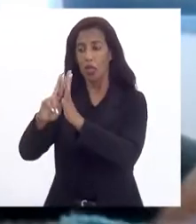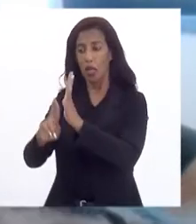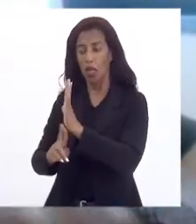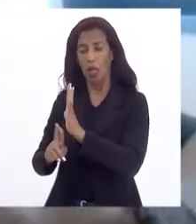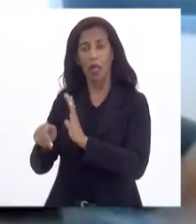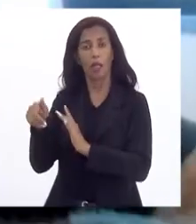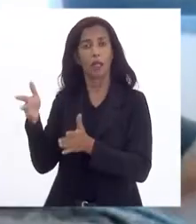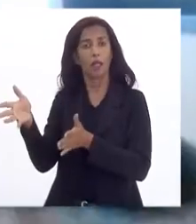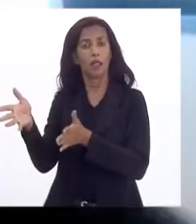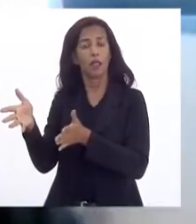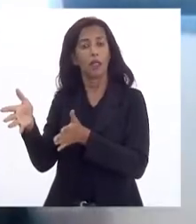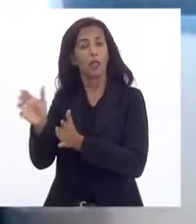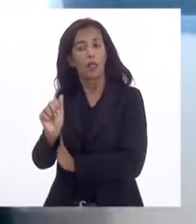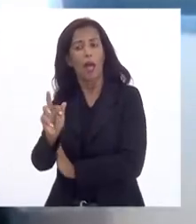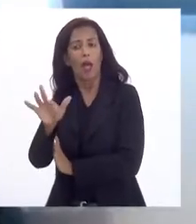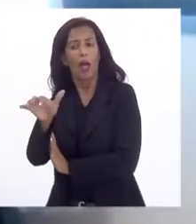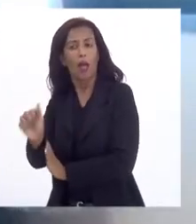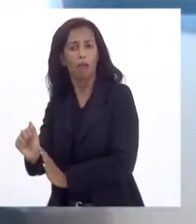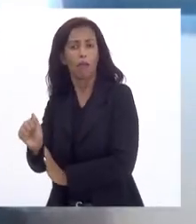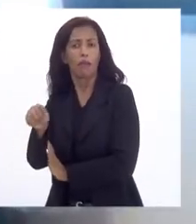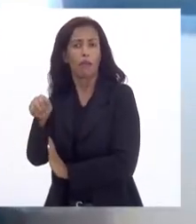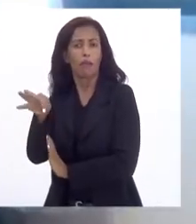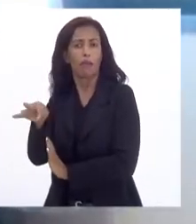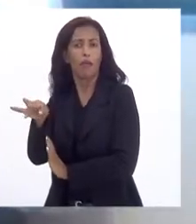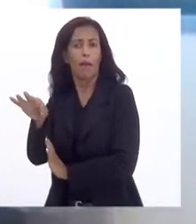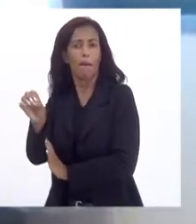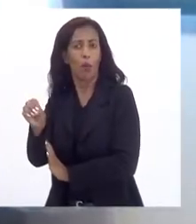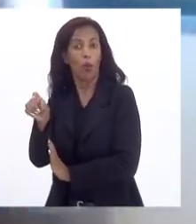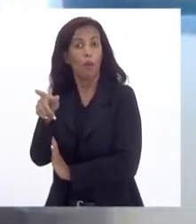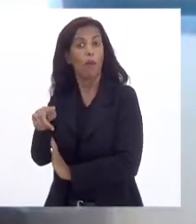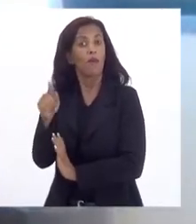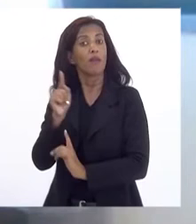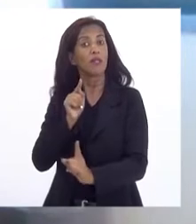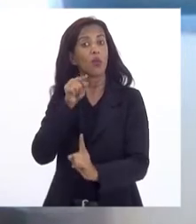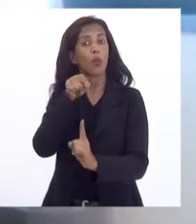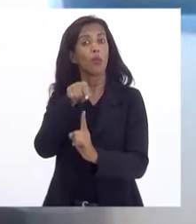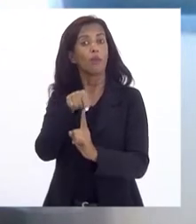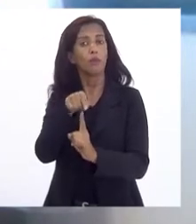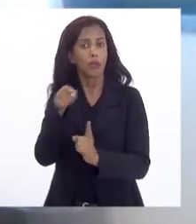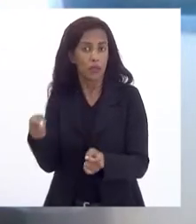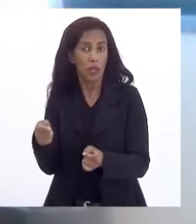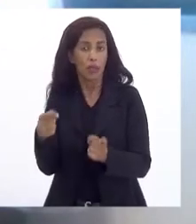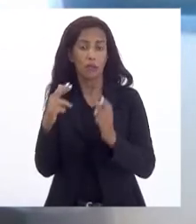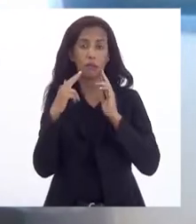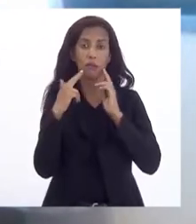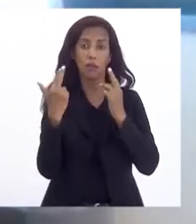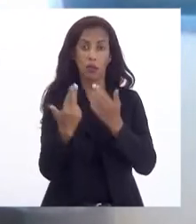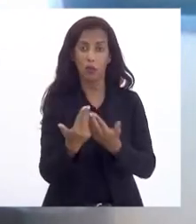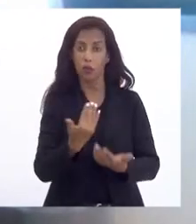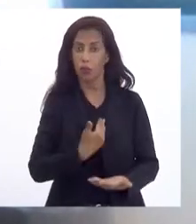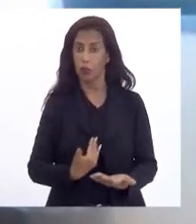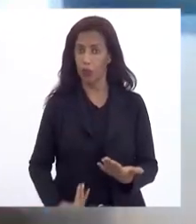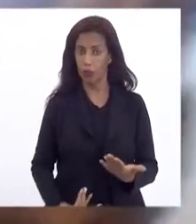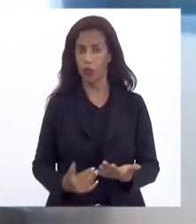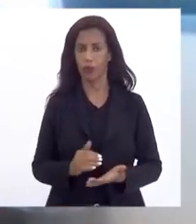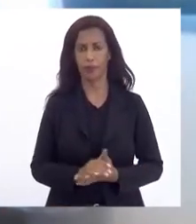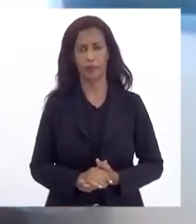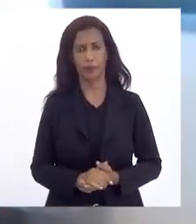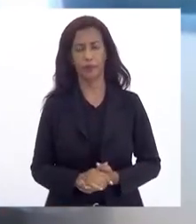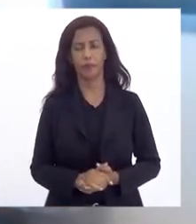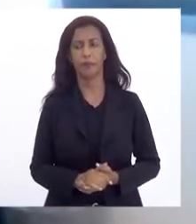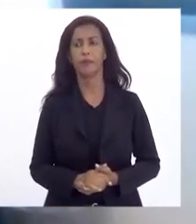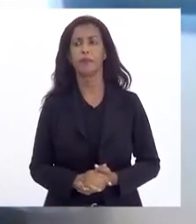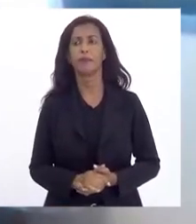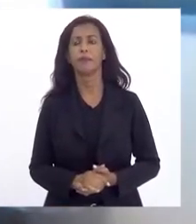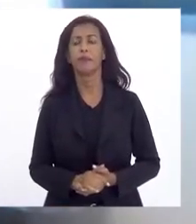diretor da APA Tamoios. Tudo bem, mas isso vai ser o objeto da audiência pública. O senhor me dá uma parte, deputado Carlos?